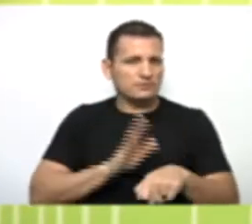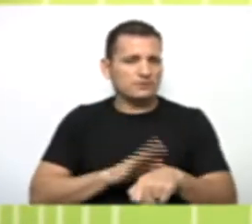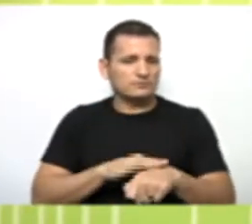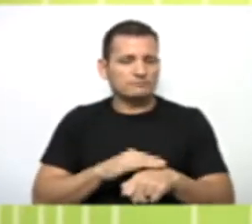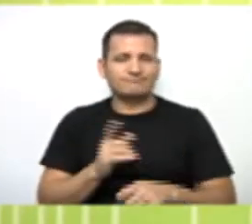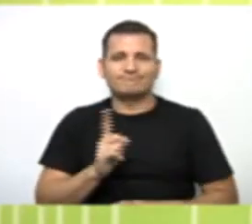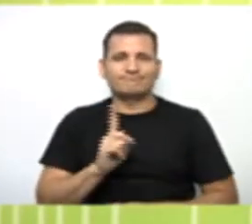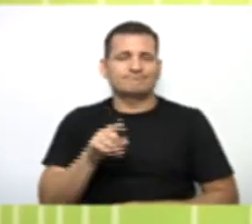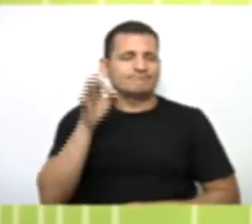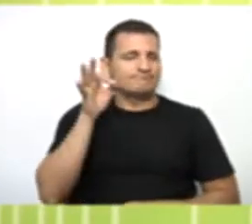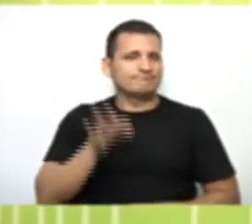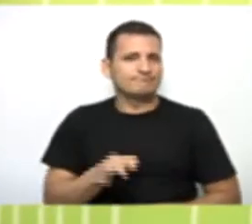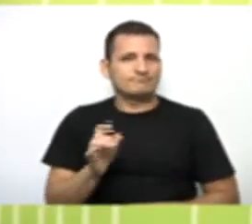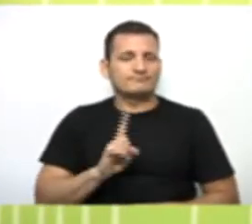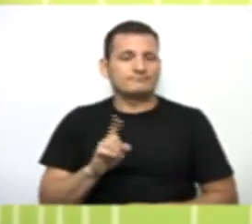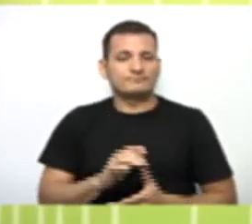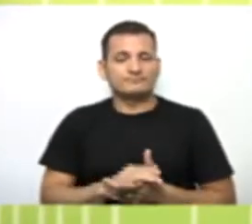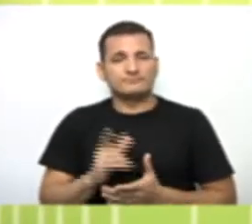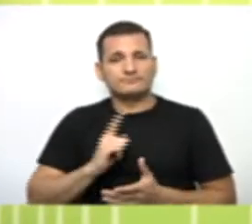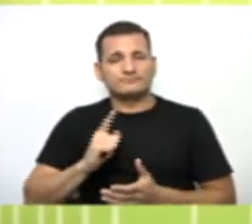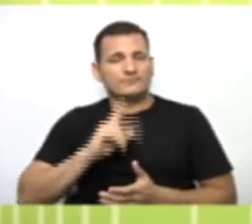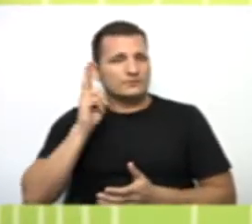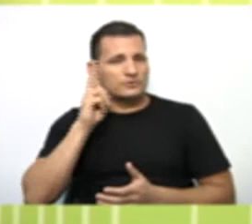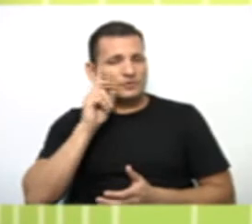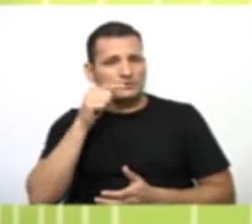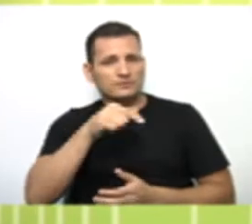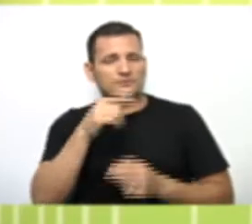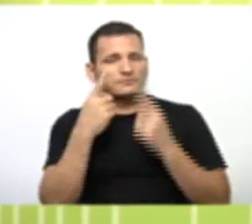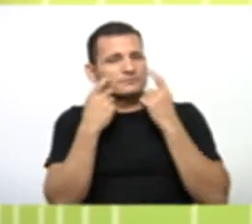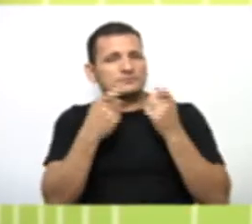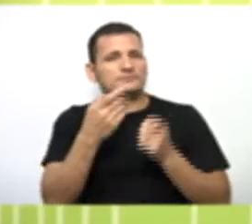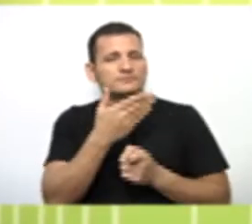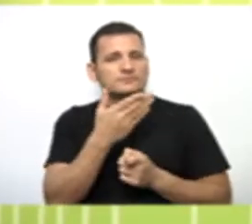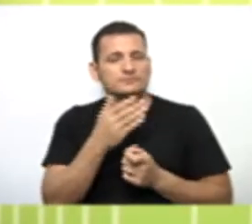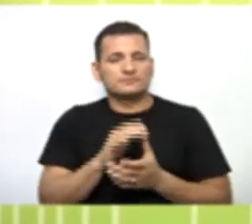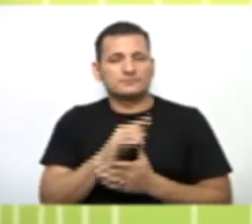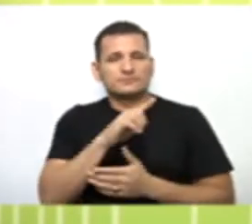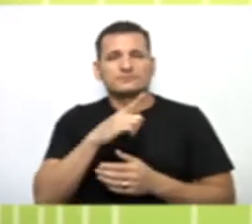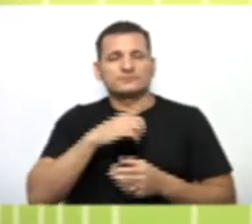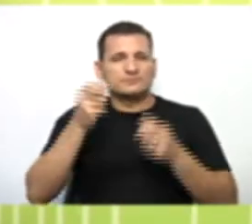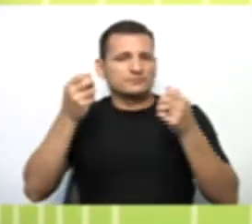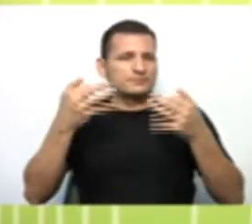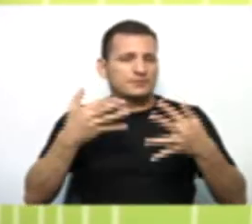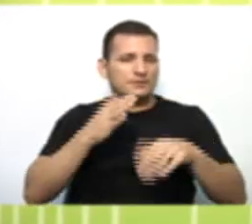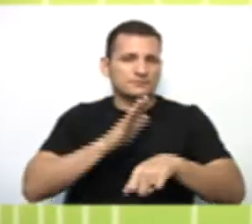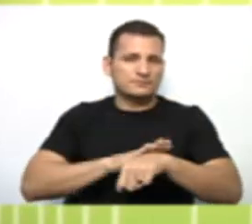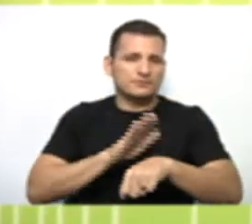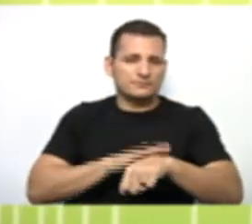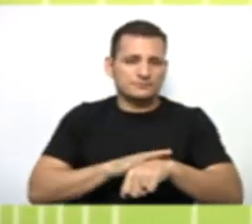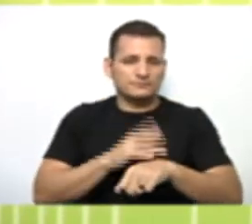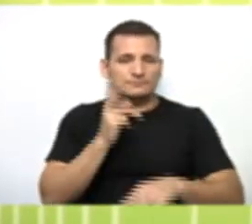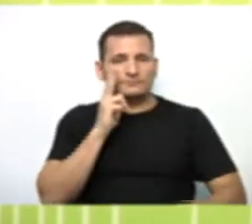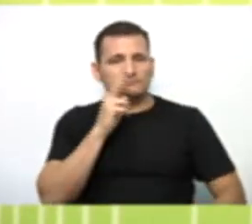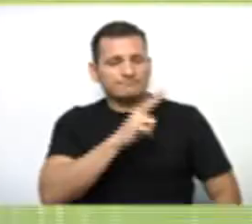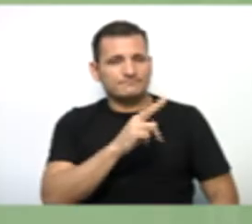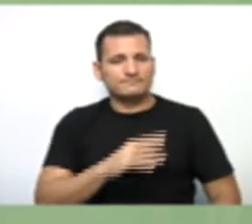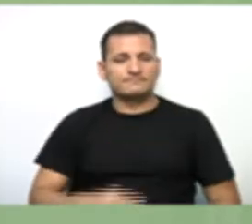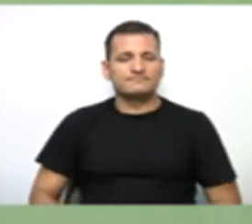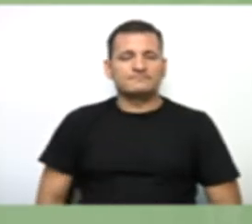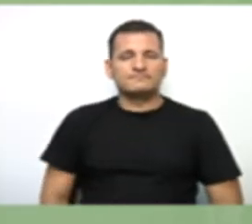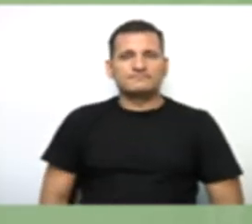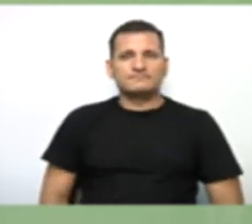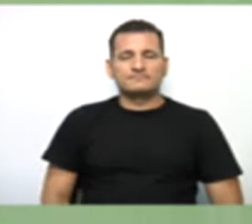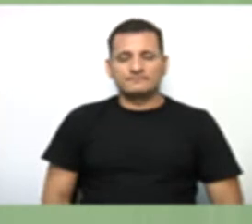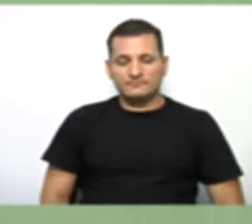Com certeza não. Eu tenho uma historinha aqui muito interessante que fala sobre o tempo, né? Acompanha comigo aí. Eu passei